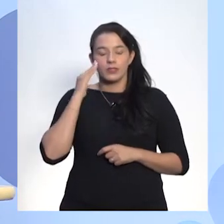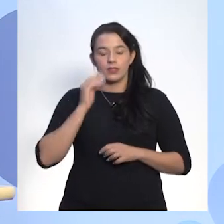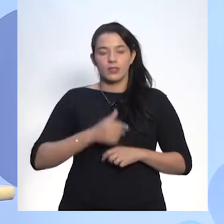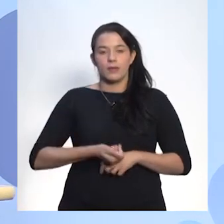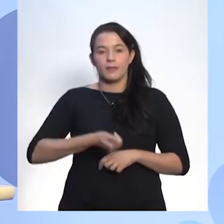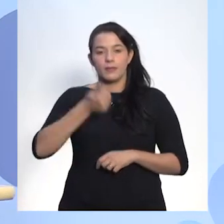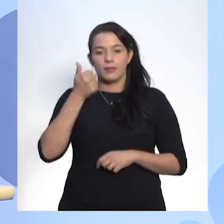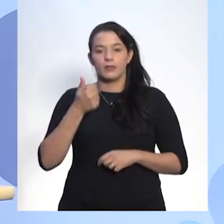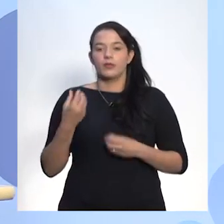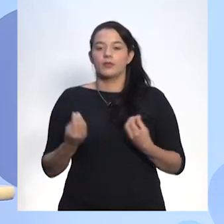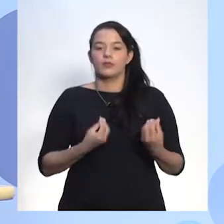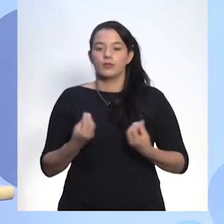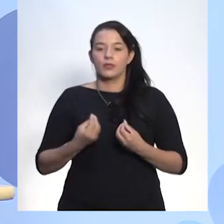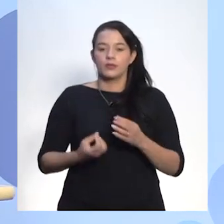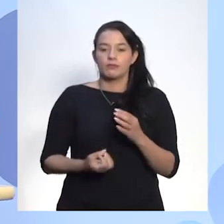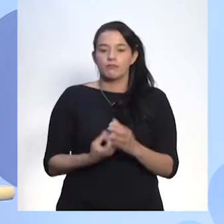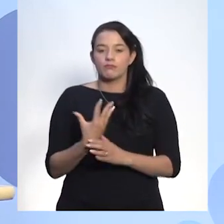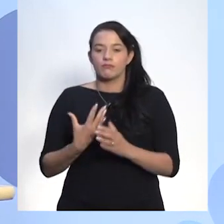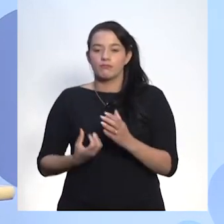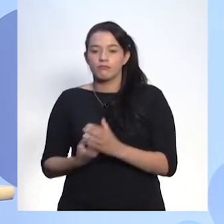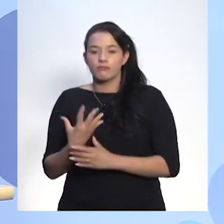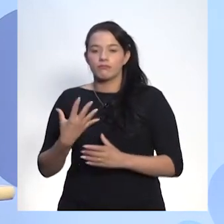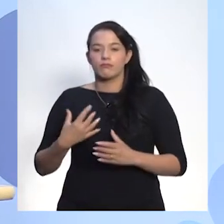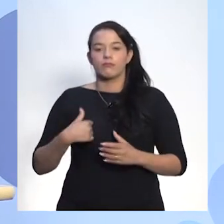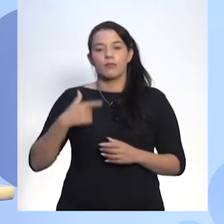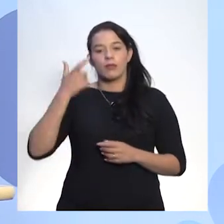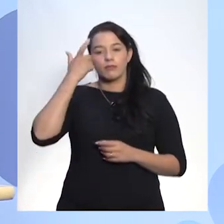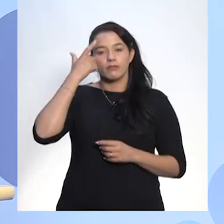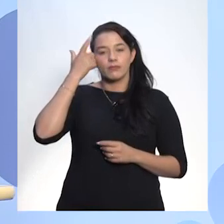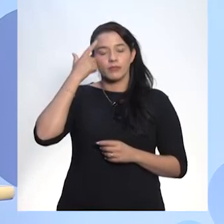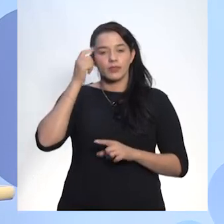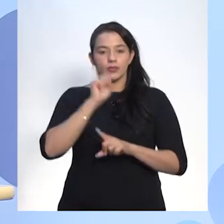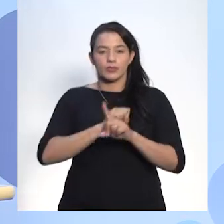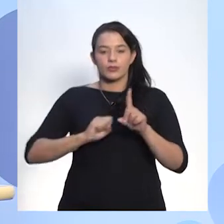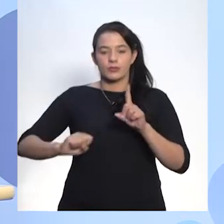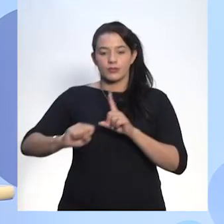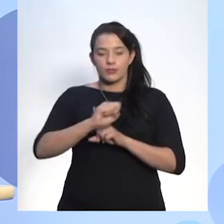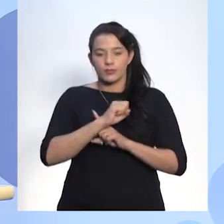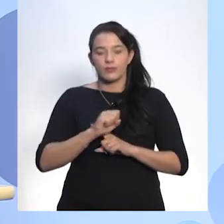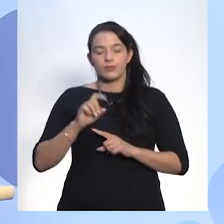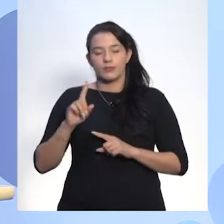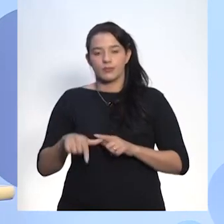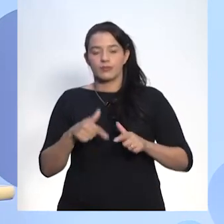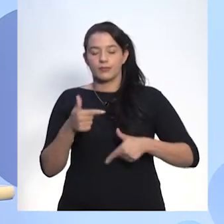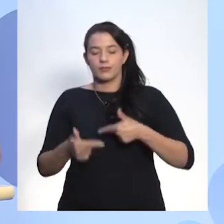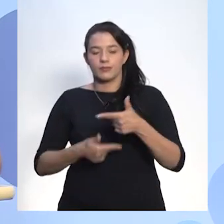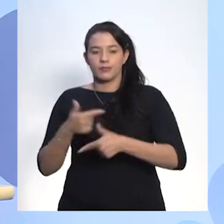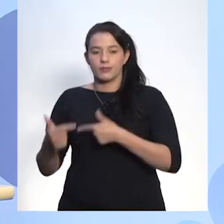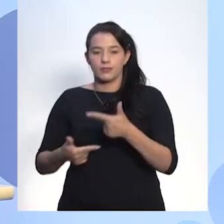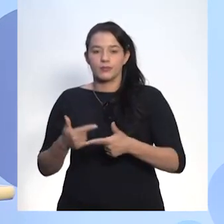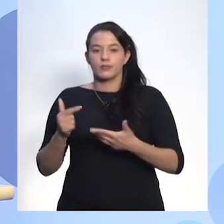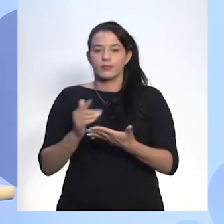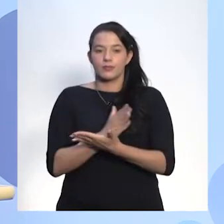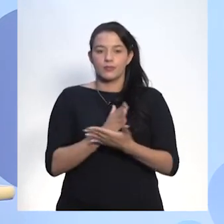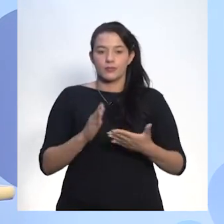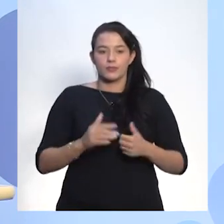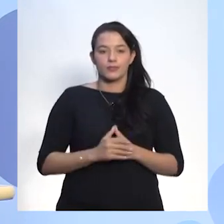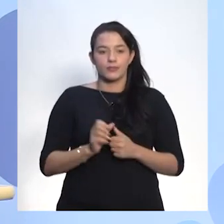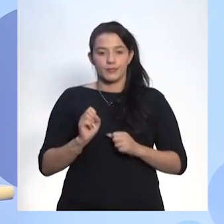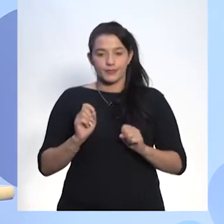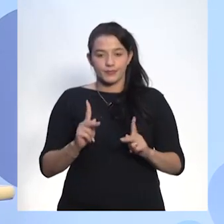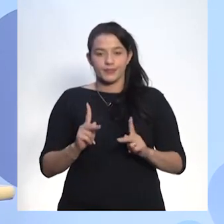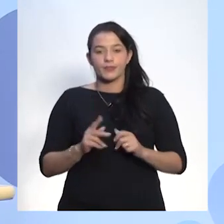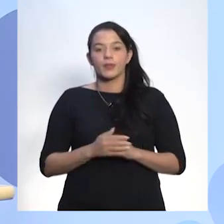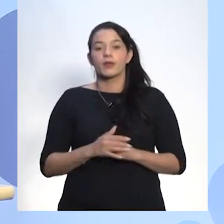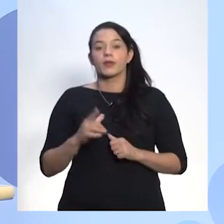essa formação da consciência social e do trabalho por parte dos trabalhadores, ok? Porque